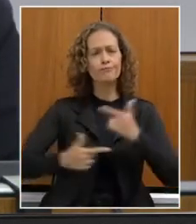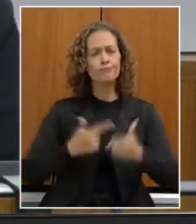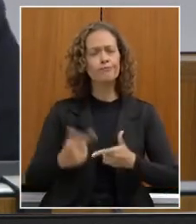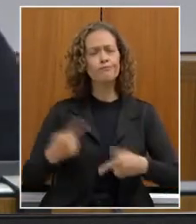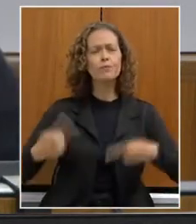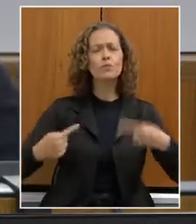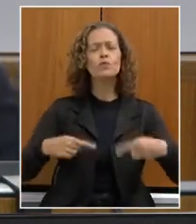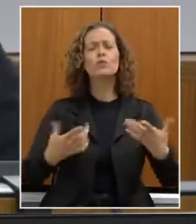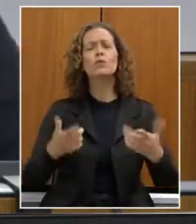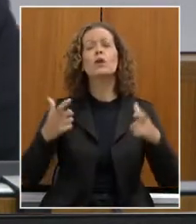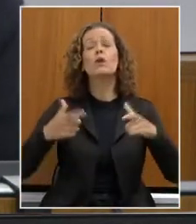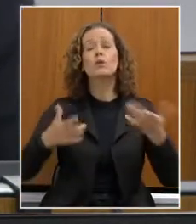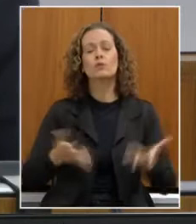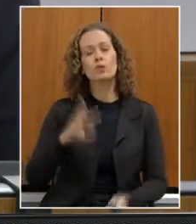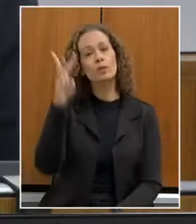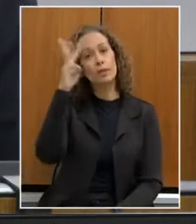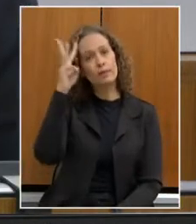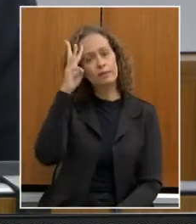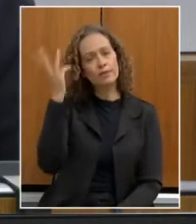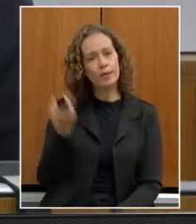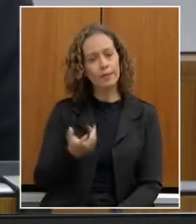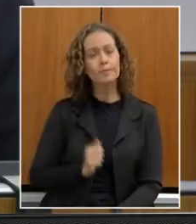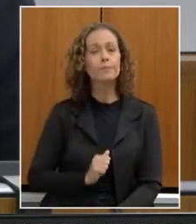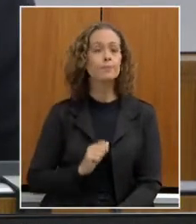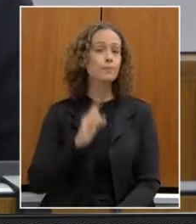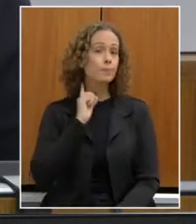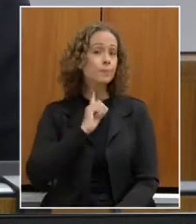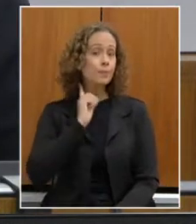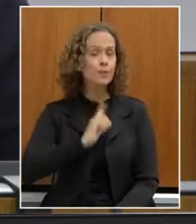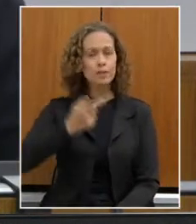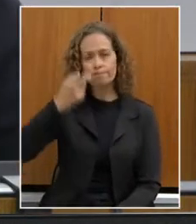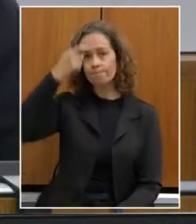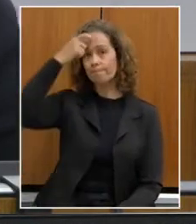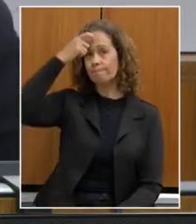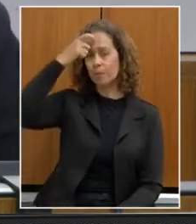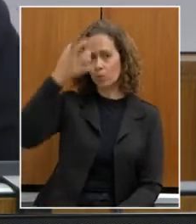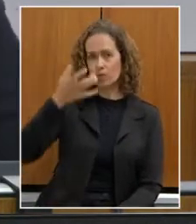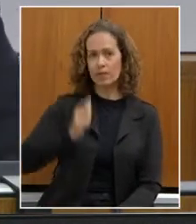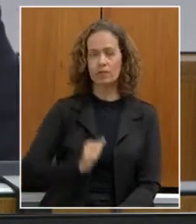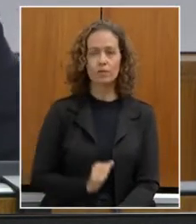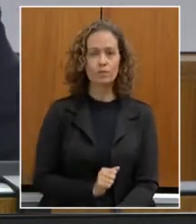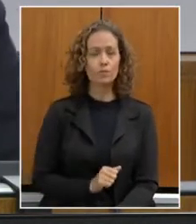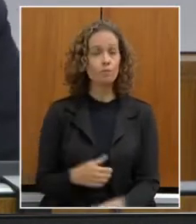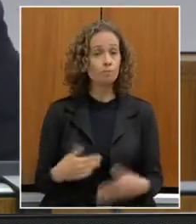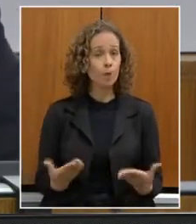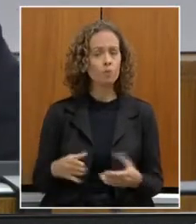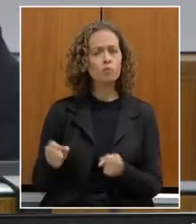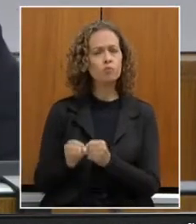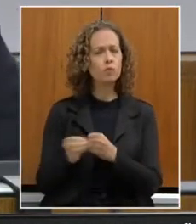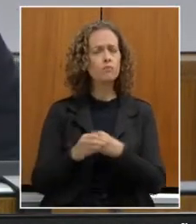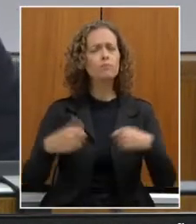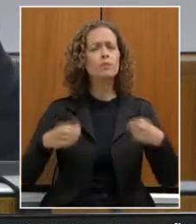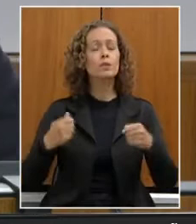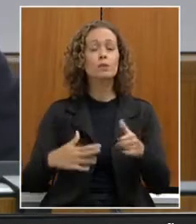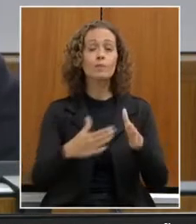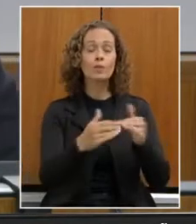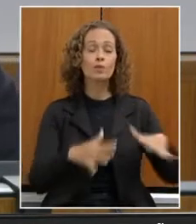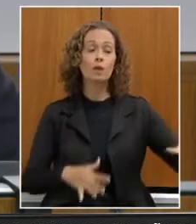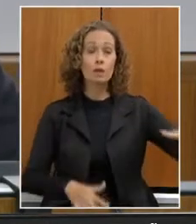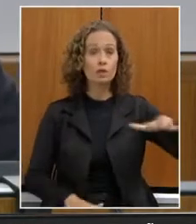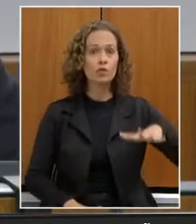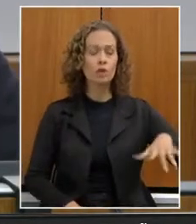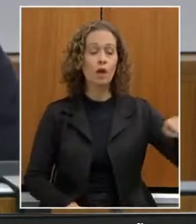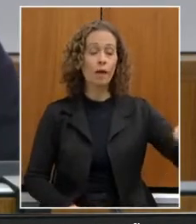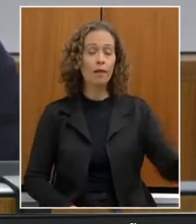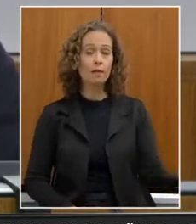-feira no Minas Consciente e ela o município tem que pedir a regional e a regional nos passa